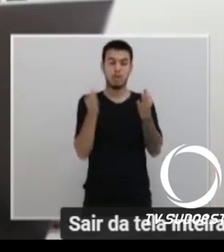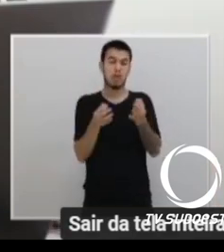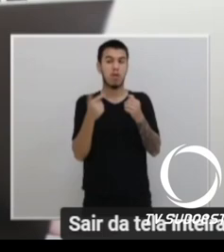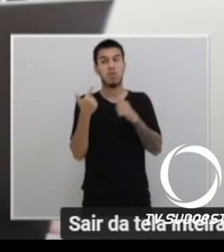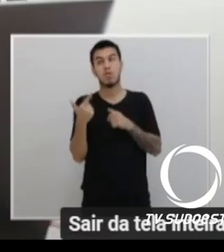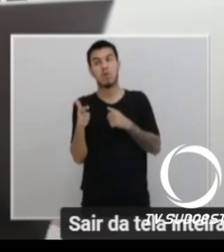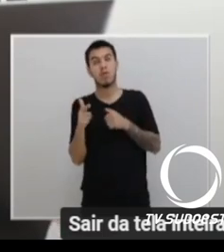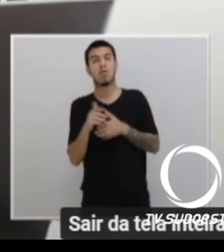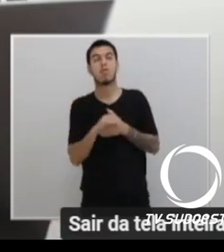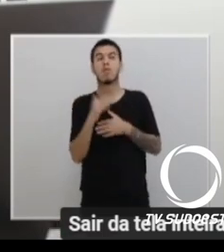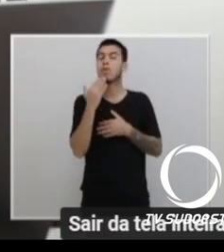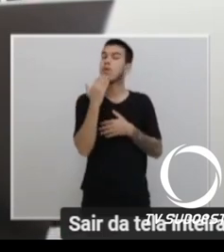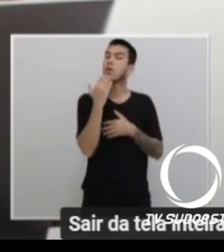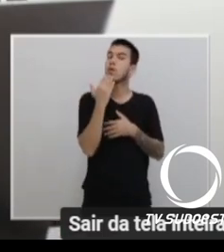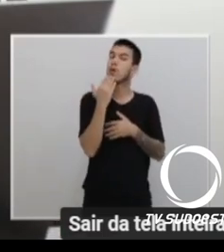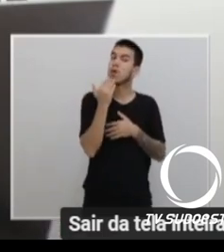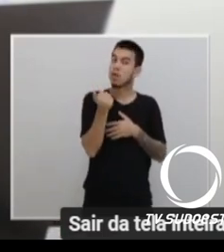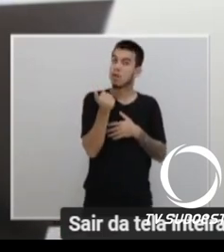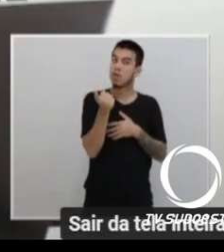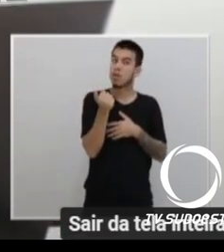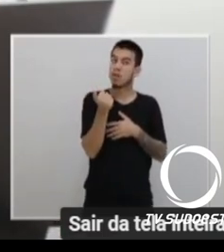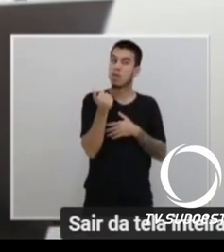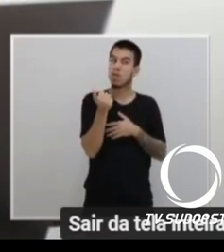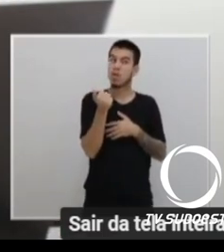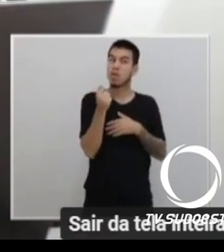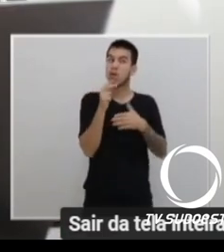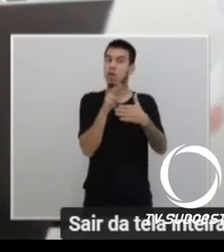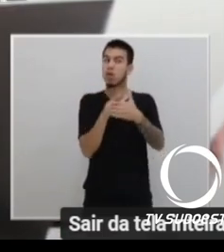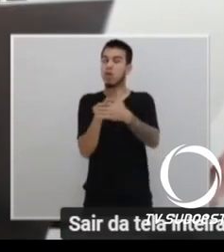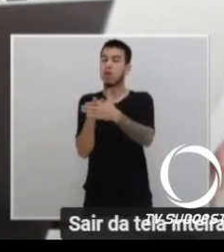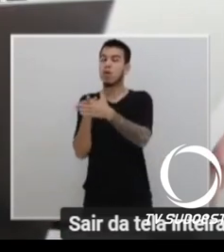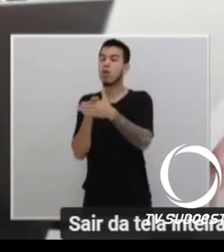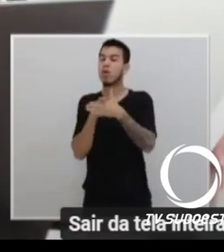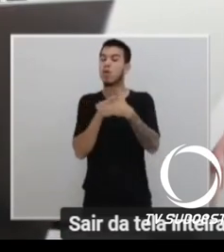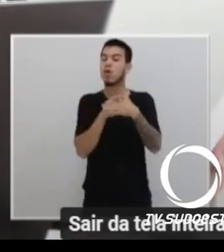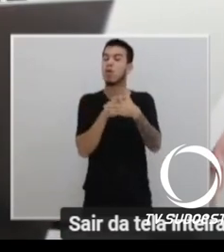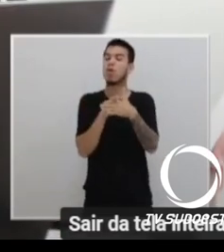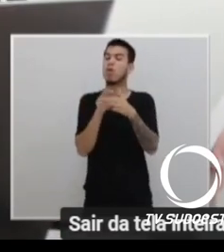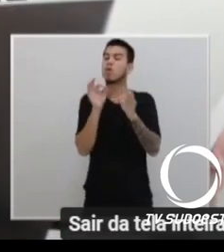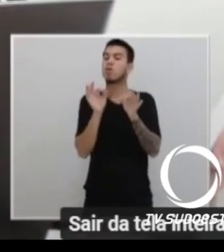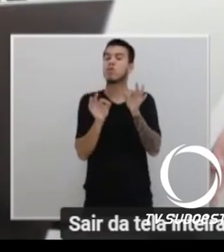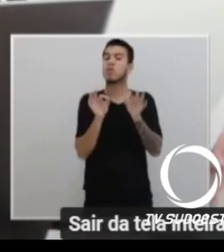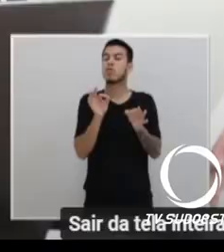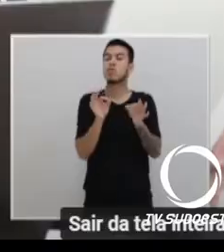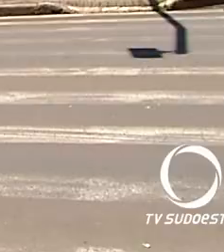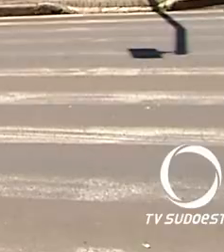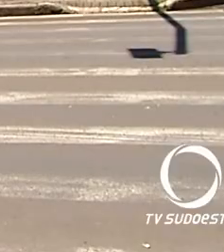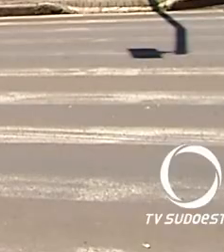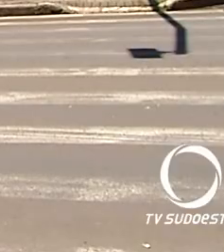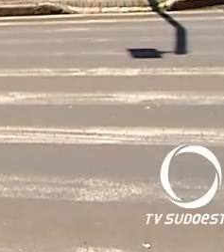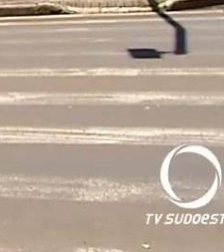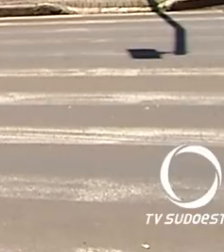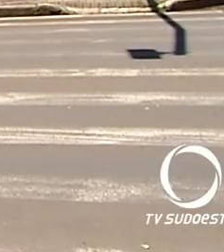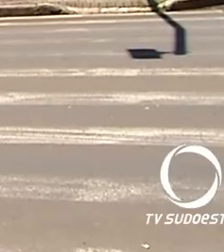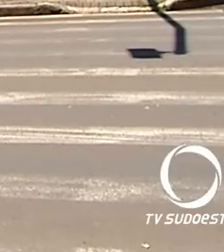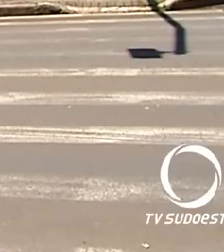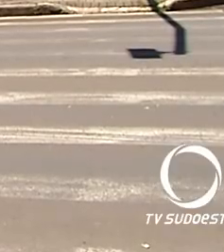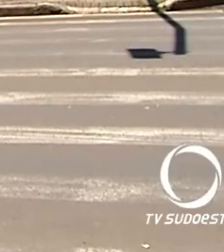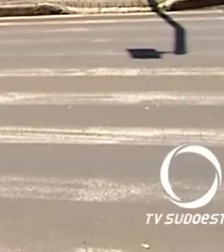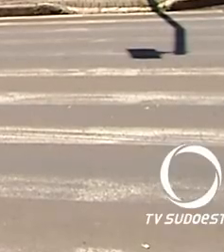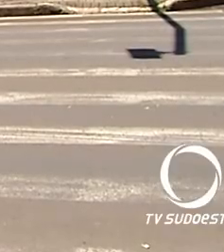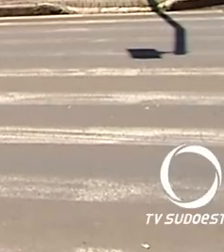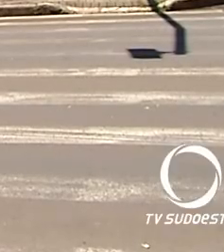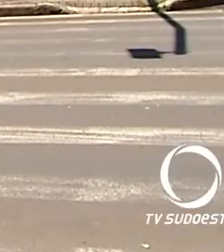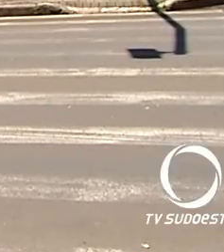estou solicitando A procuradoria jurista da casa que faça a consulta ao Tribunal de Contas o líder do Governo